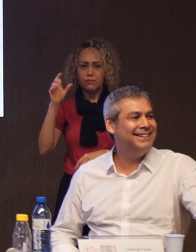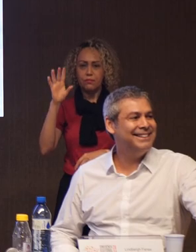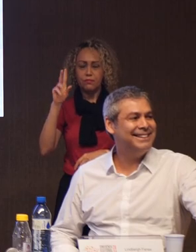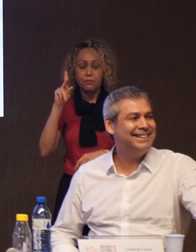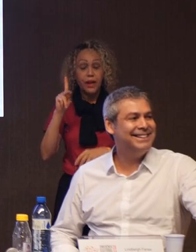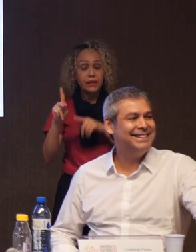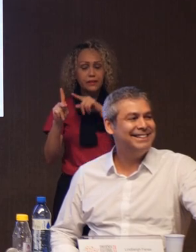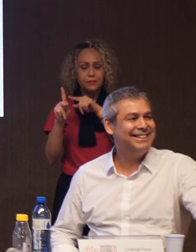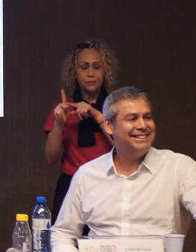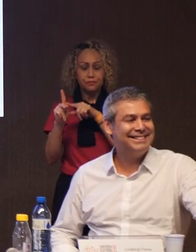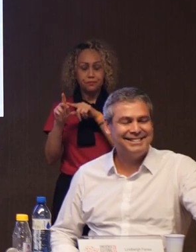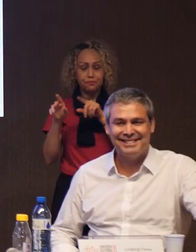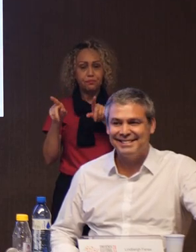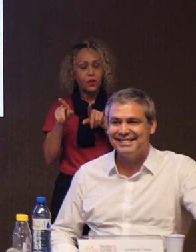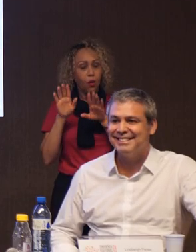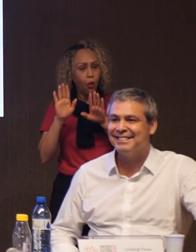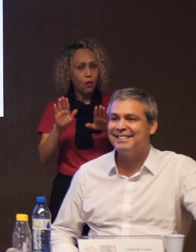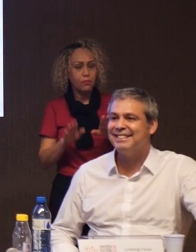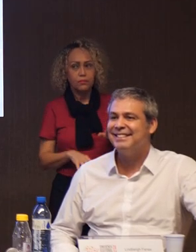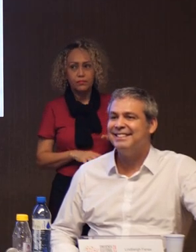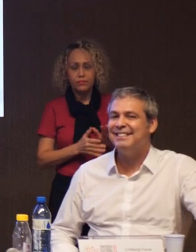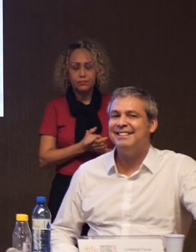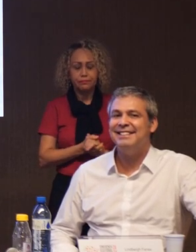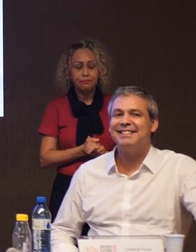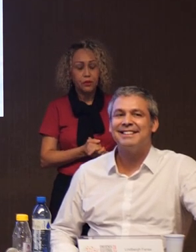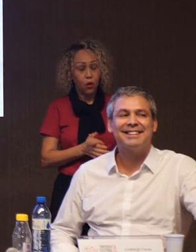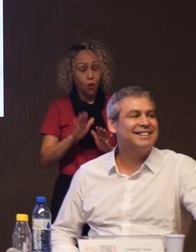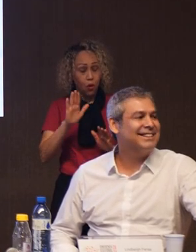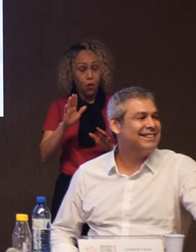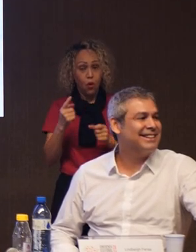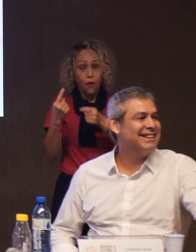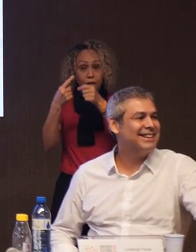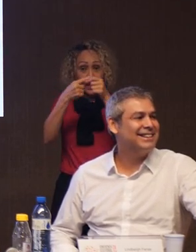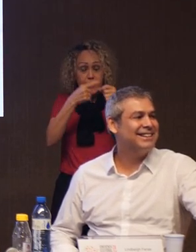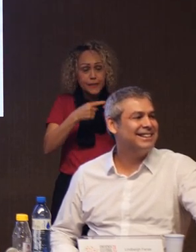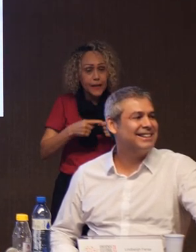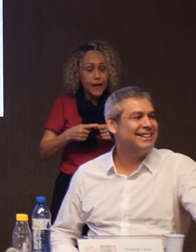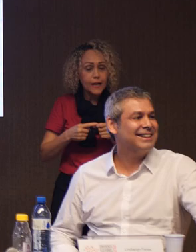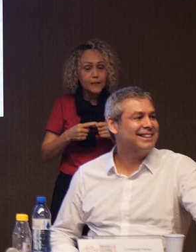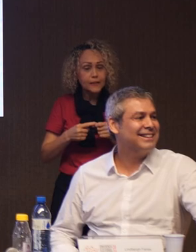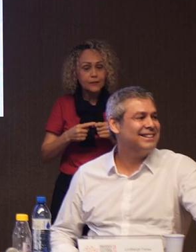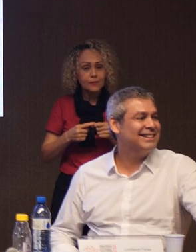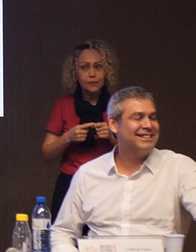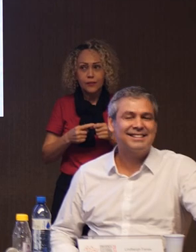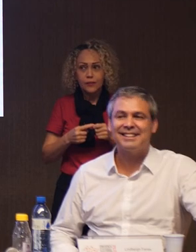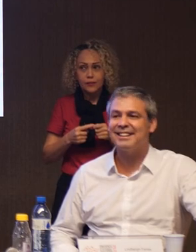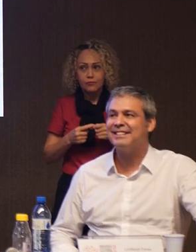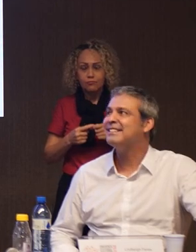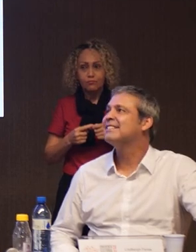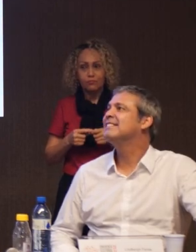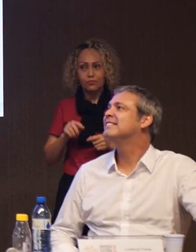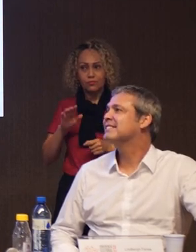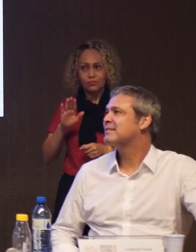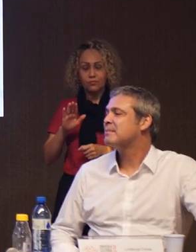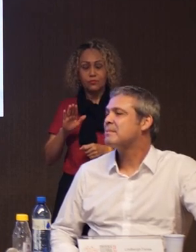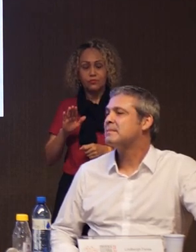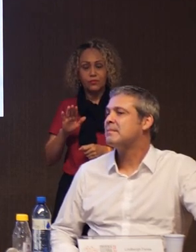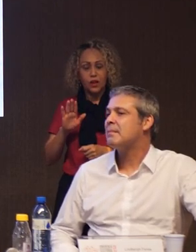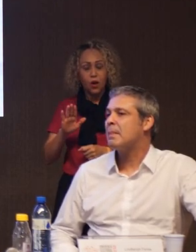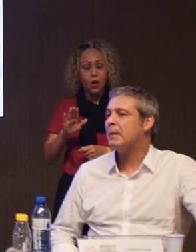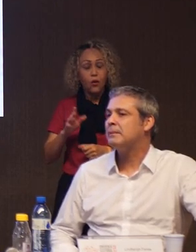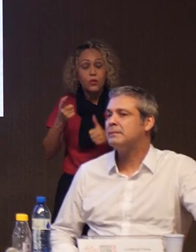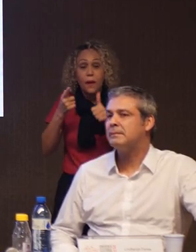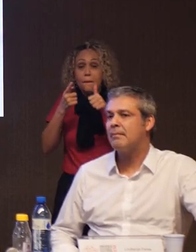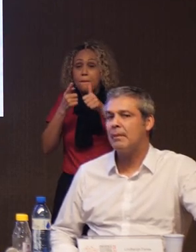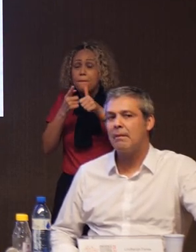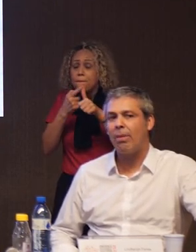Nas cidades que nós vamos disputar, muitos, inclusive ele tentou tirar o saneamento básico. Uma das